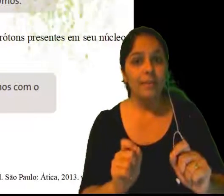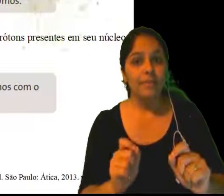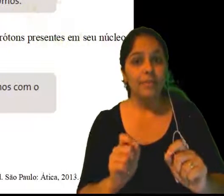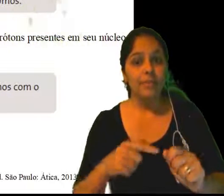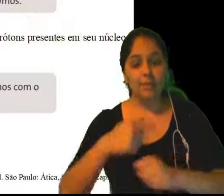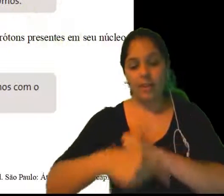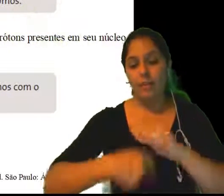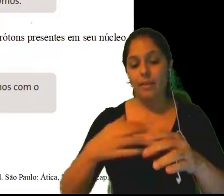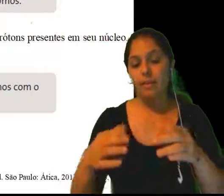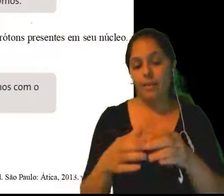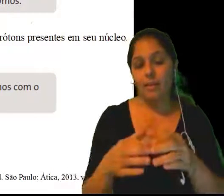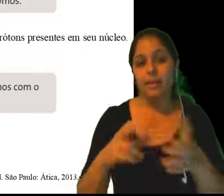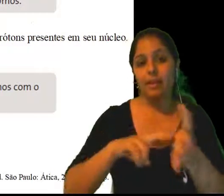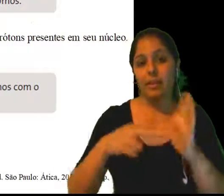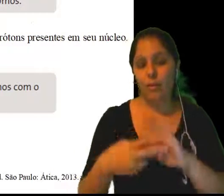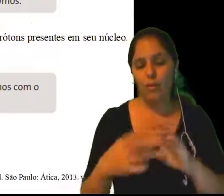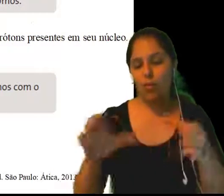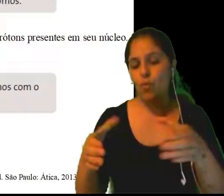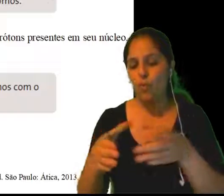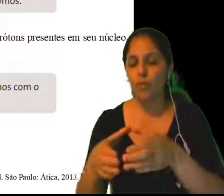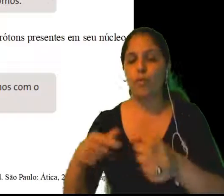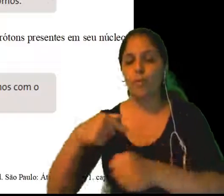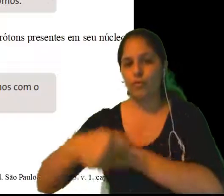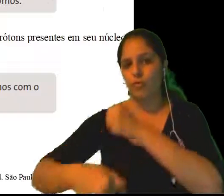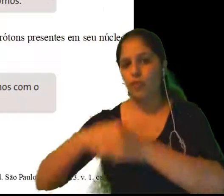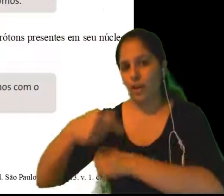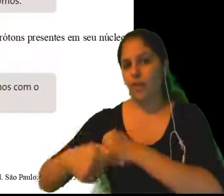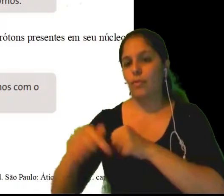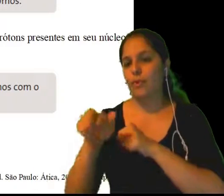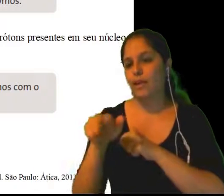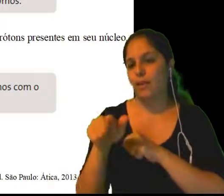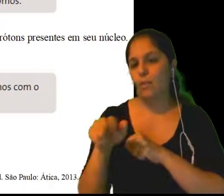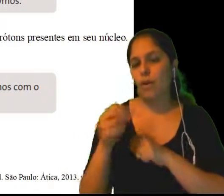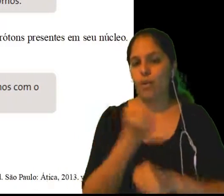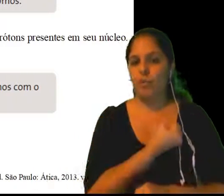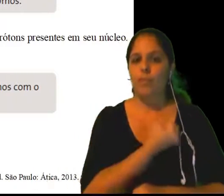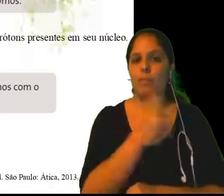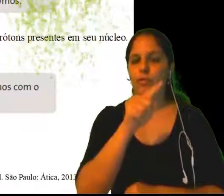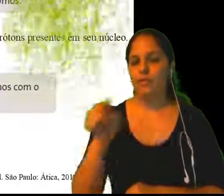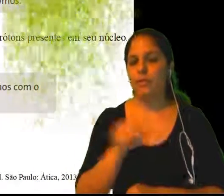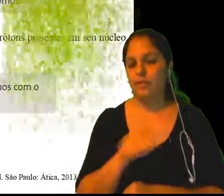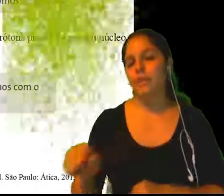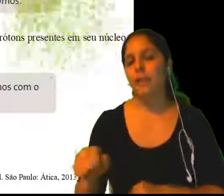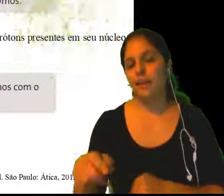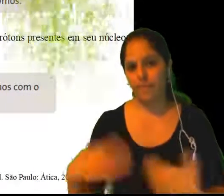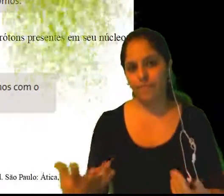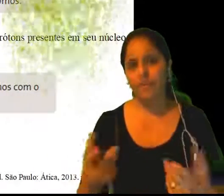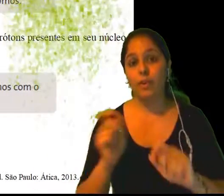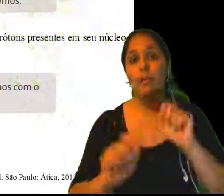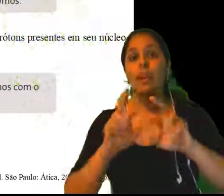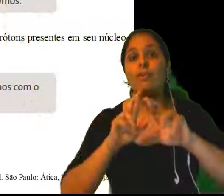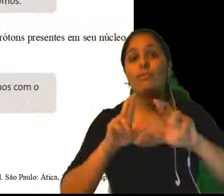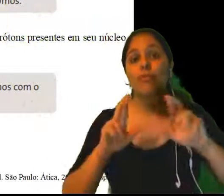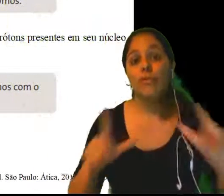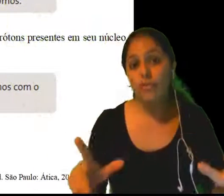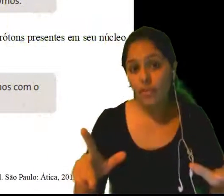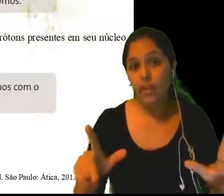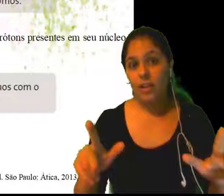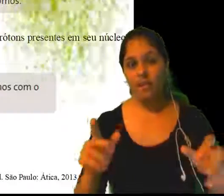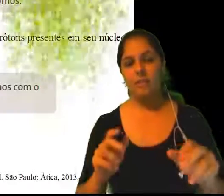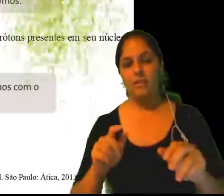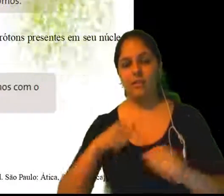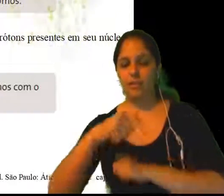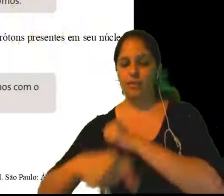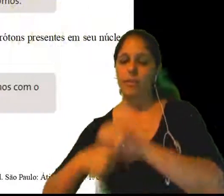o elemento químico é um conjunto de átomos com o mesmo número atômico, porque isso é o que diferencia